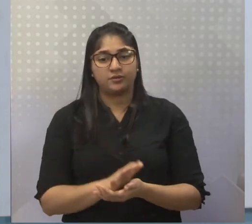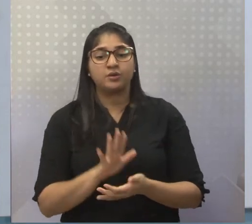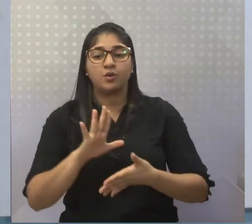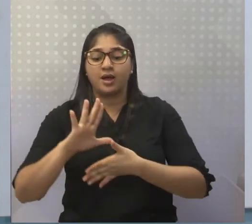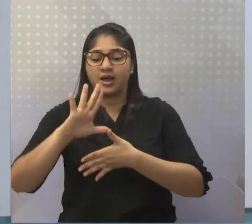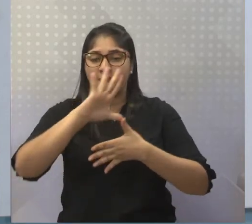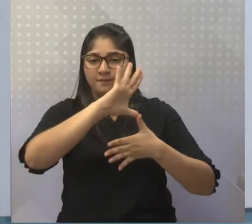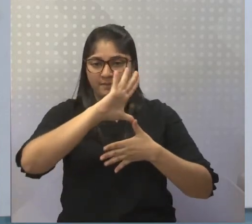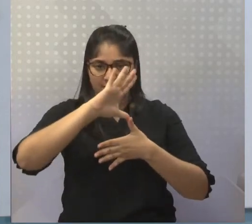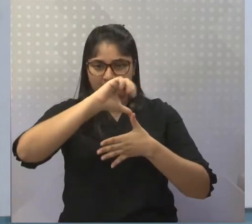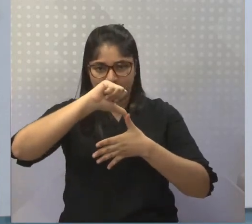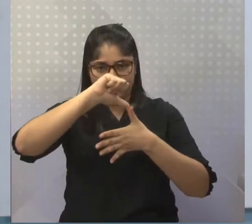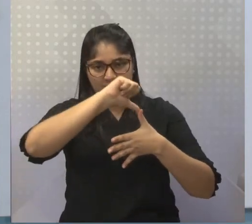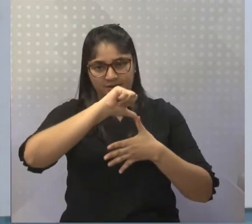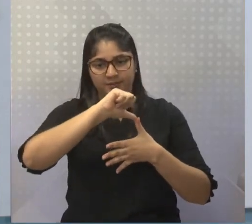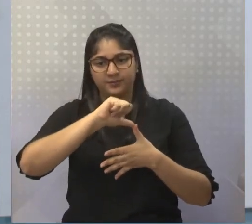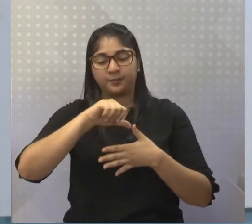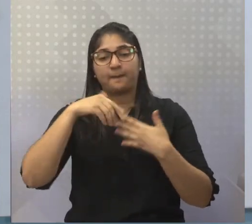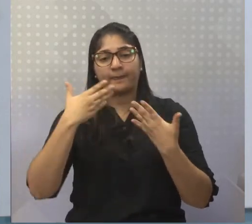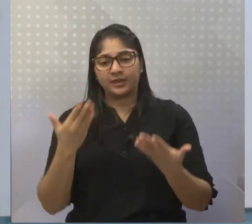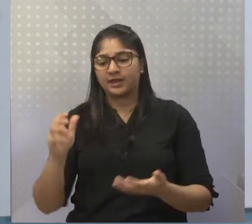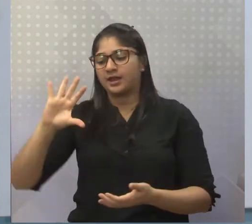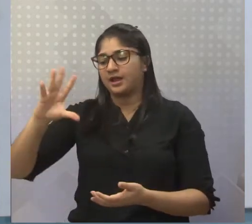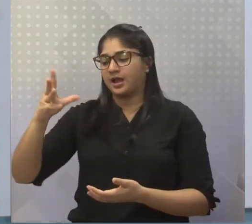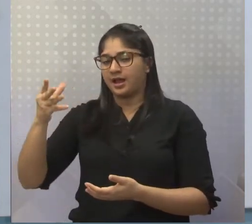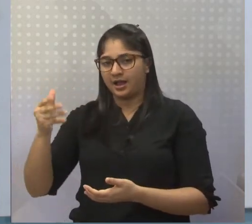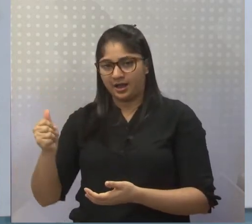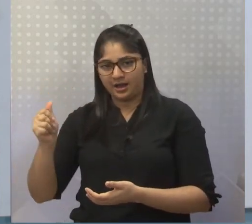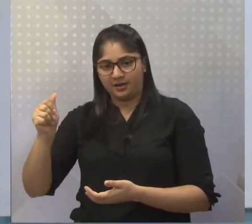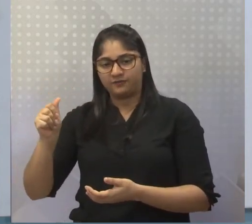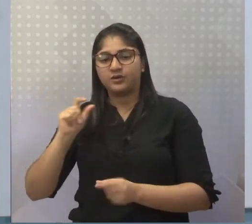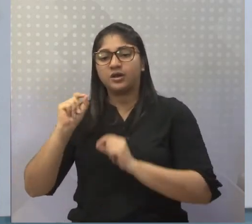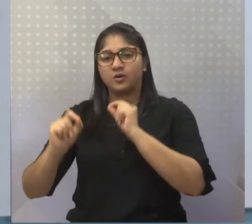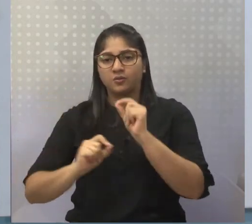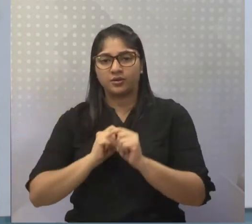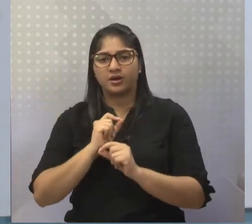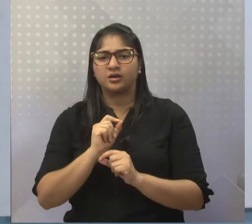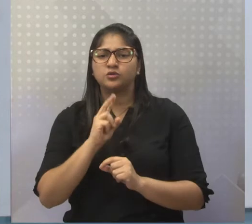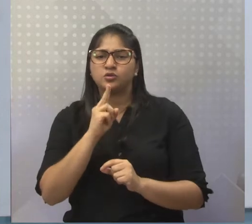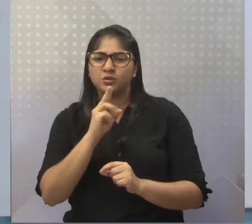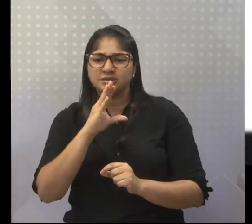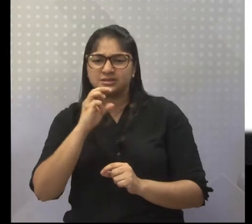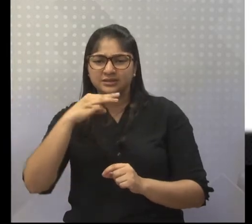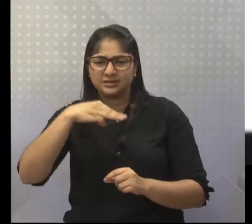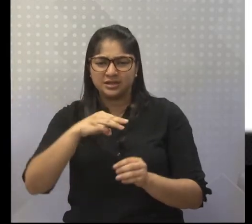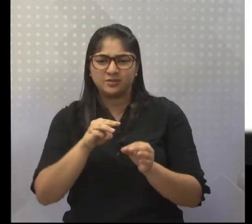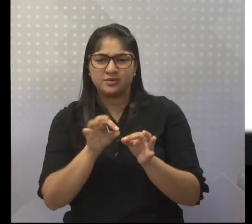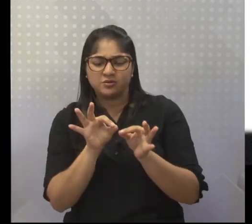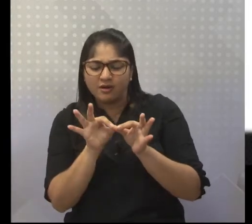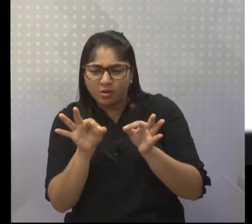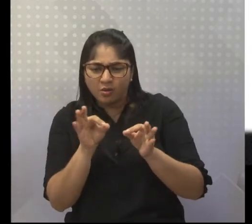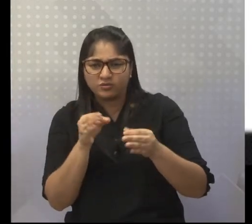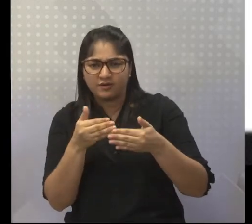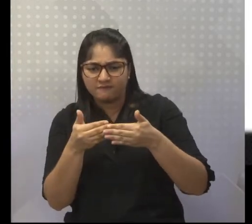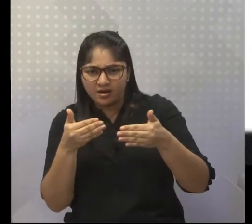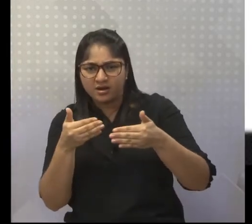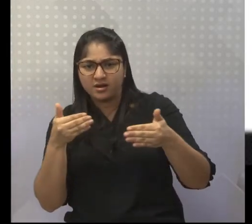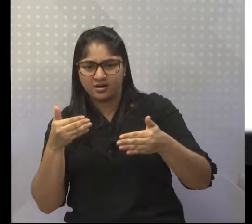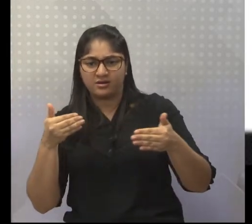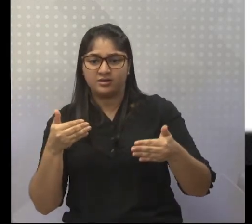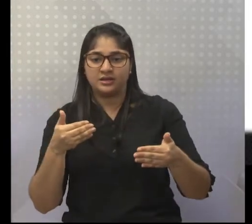por ano ela se afasta dois centímetros e meio então essa movimentação até hoje está acontecendo e